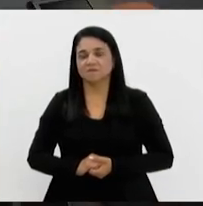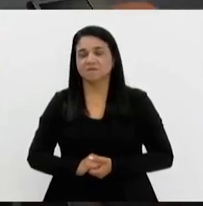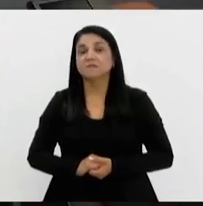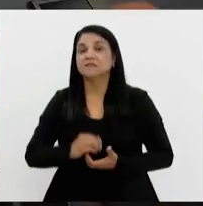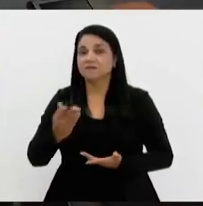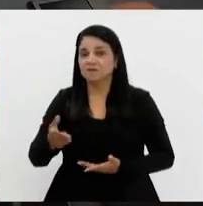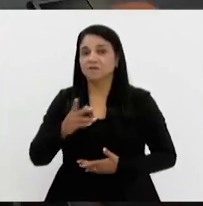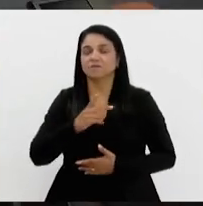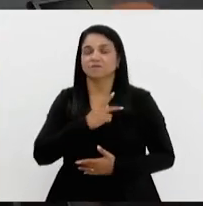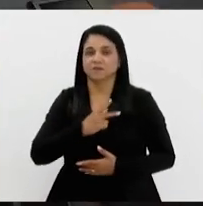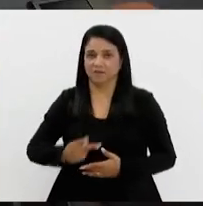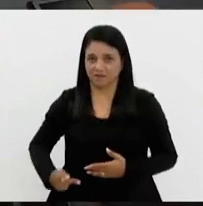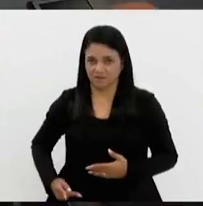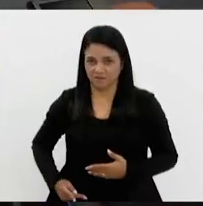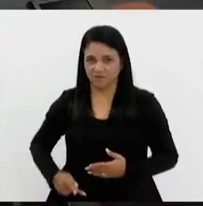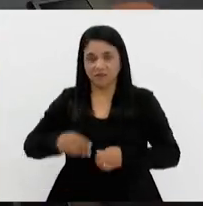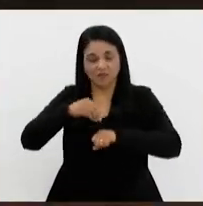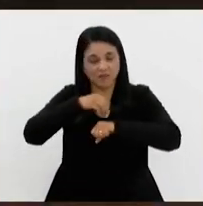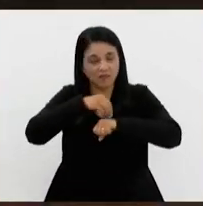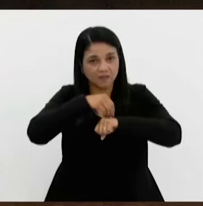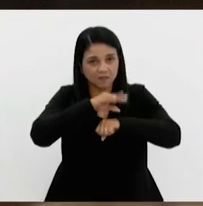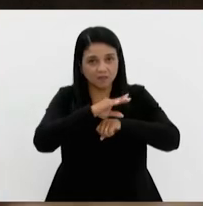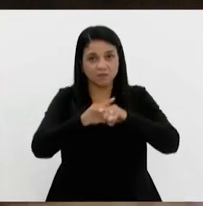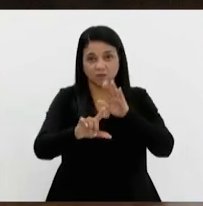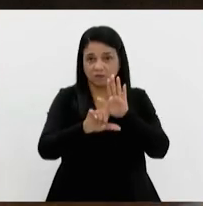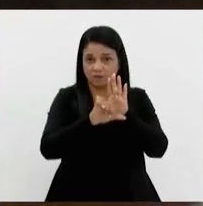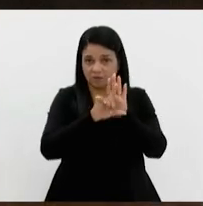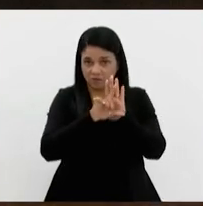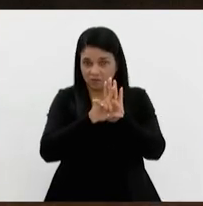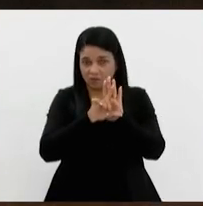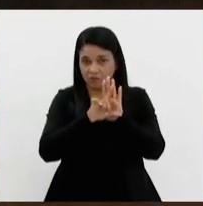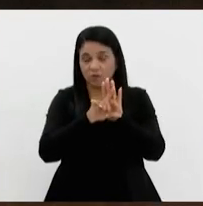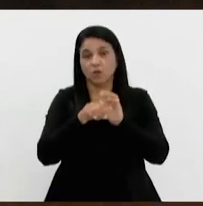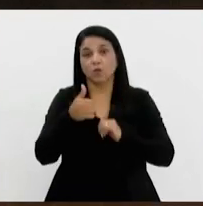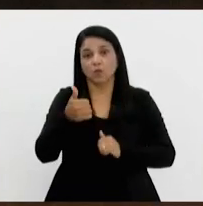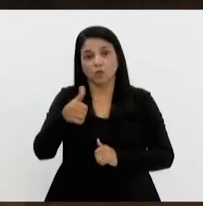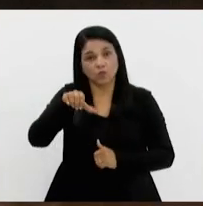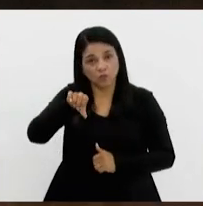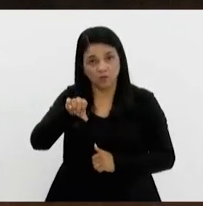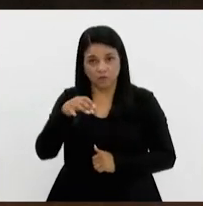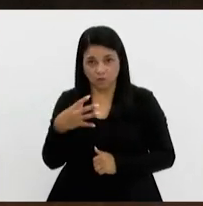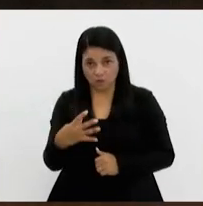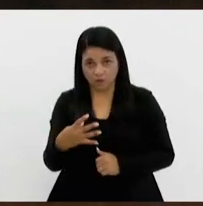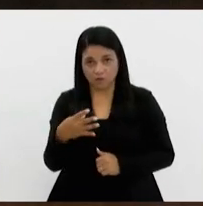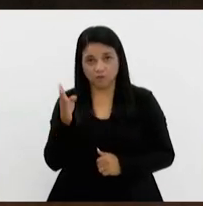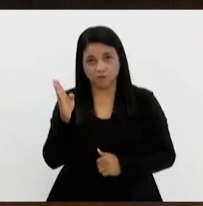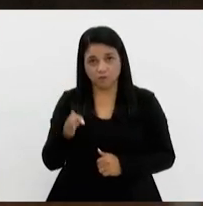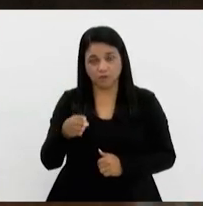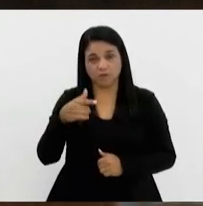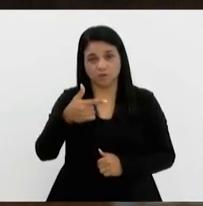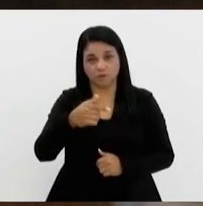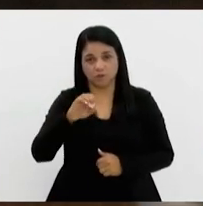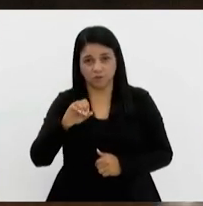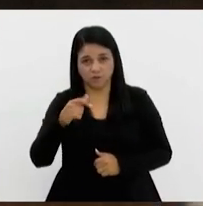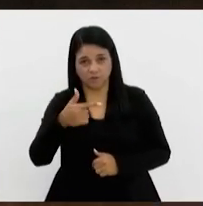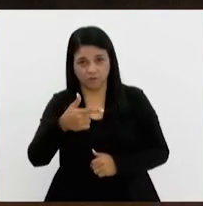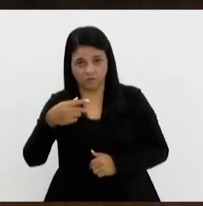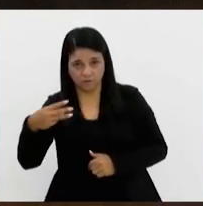em relação à indicação legislativa 194 de